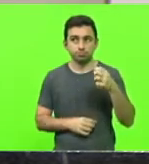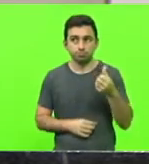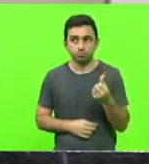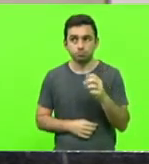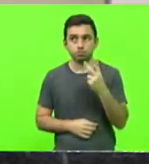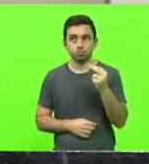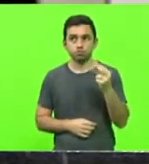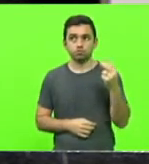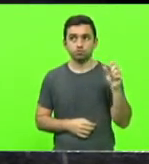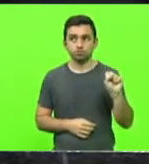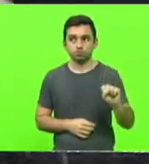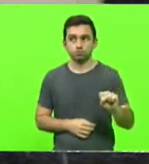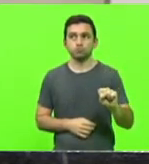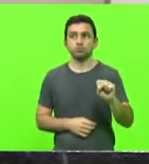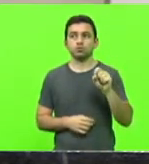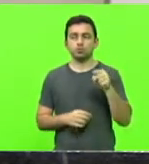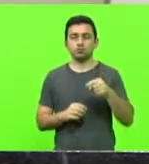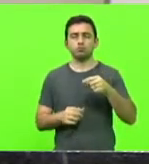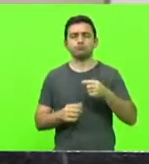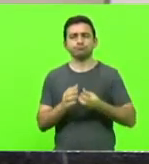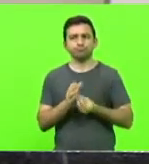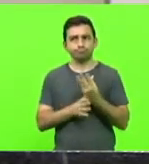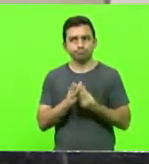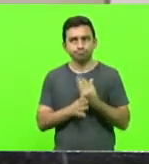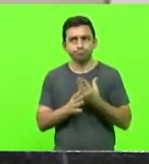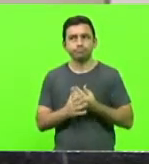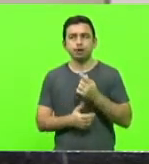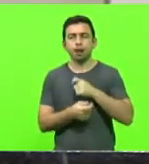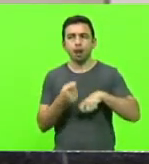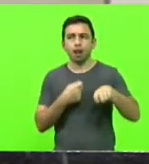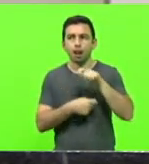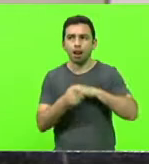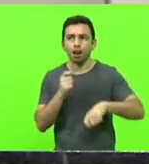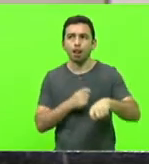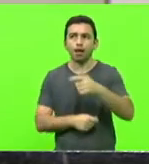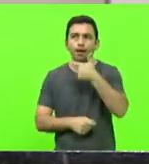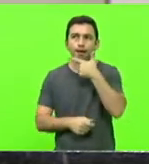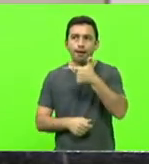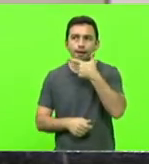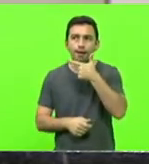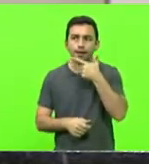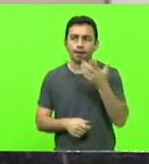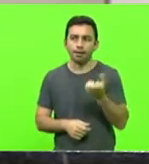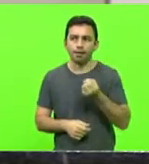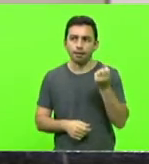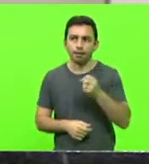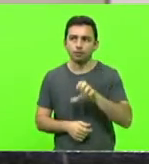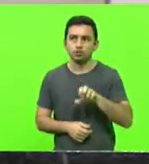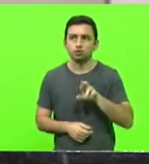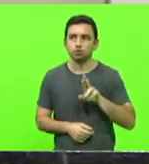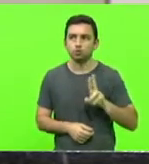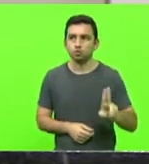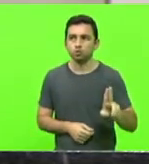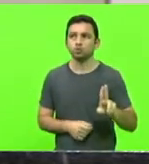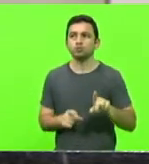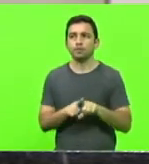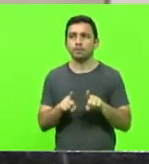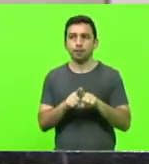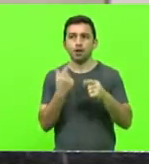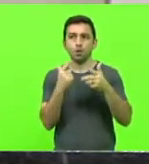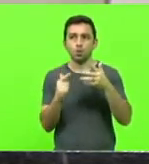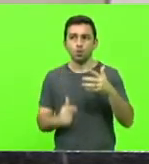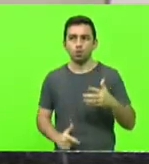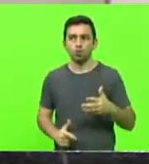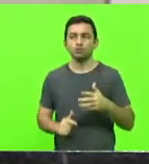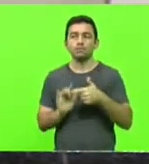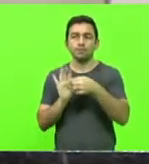17.486/2018, que dispõe sobre a produção e comercialização de queijos artesanais de leite cru, e adota outras providências. Parecer